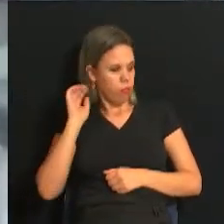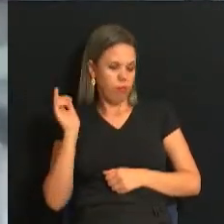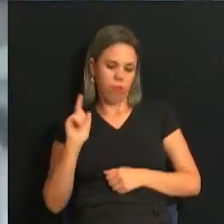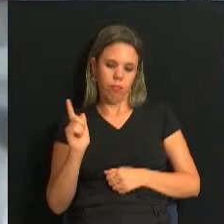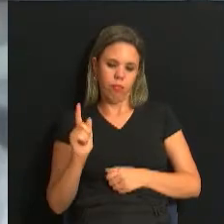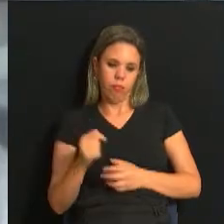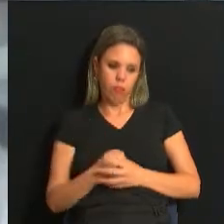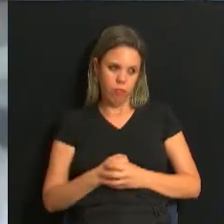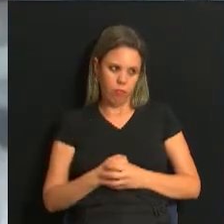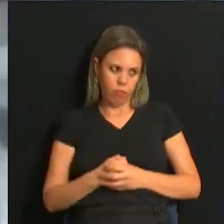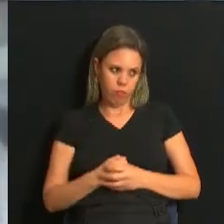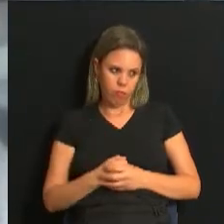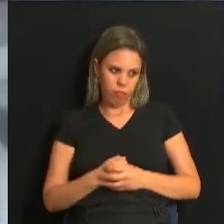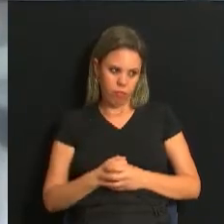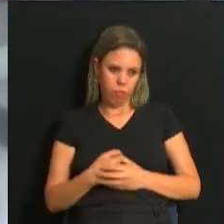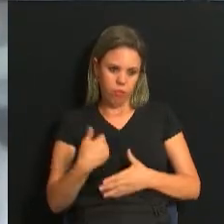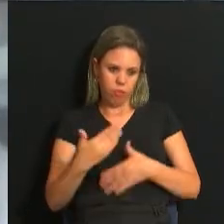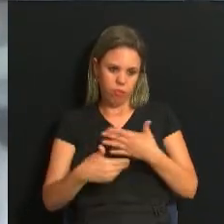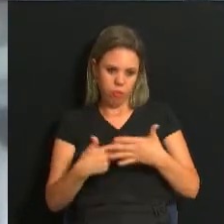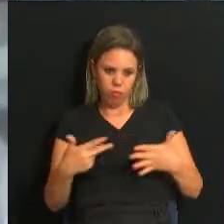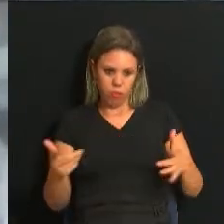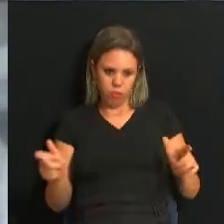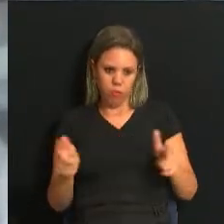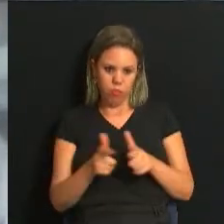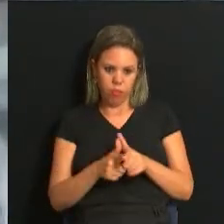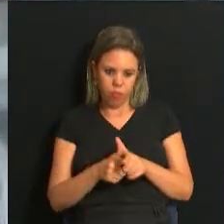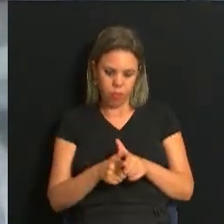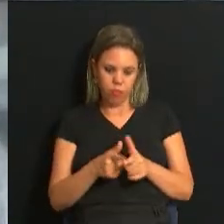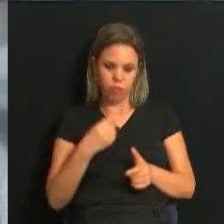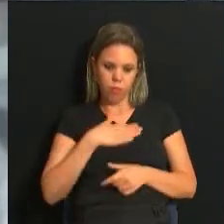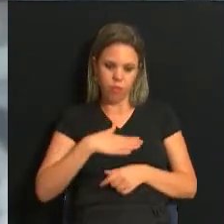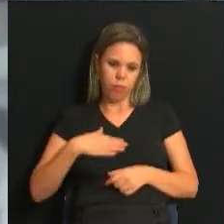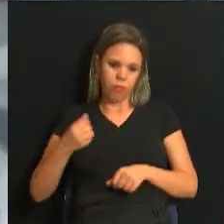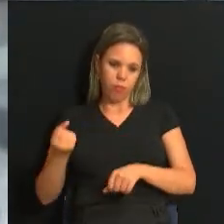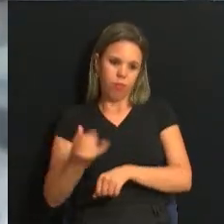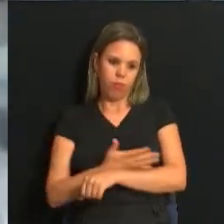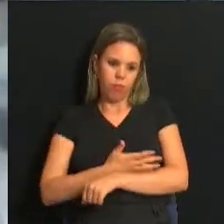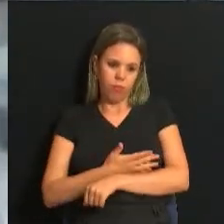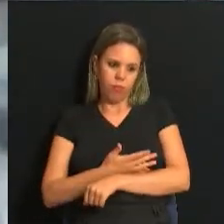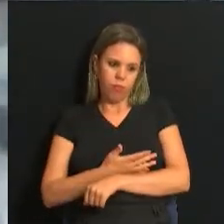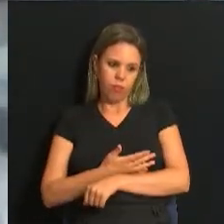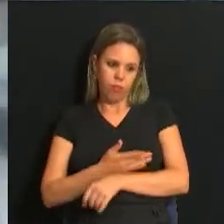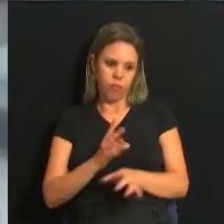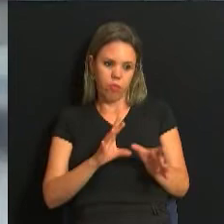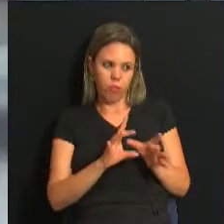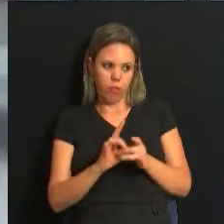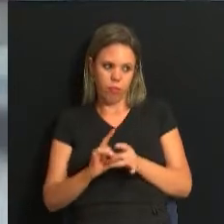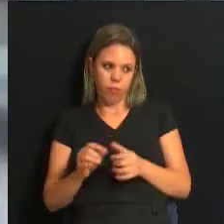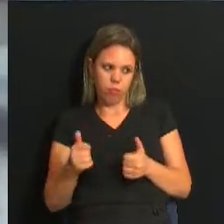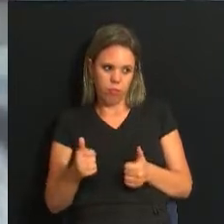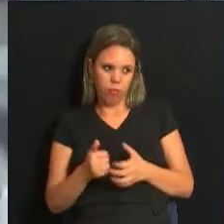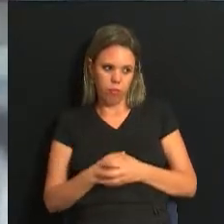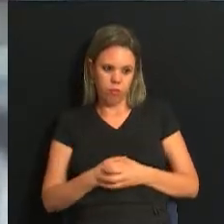que tudo isso é ingrediente para minar o nosso bem-estar emocional em qualquer contexto, não é mesmo?